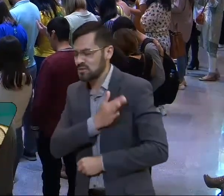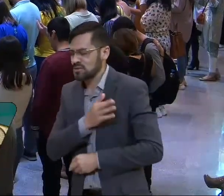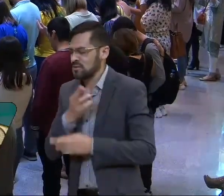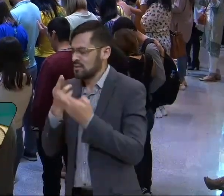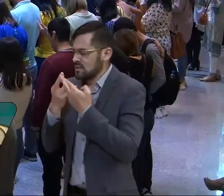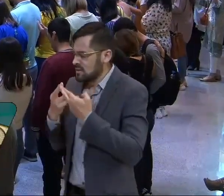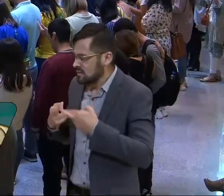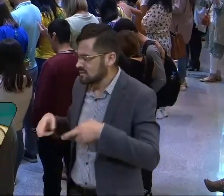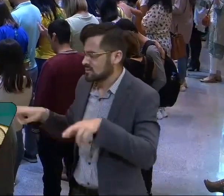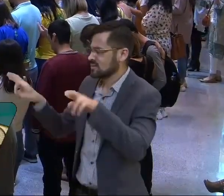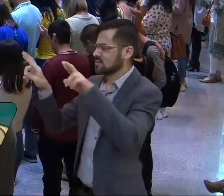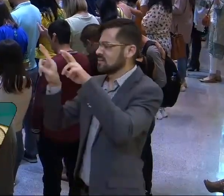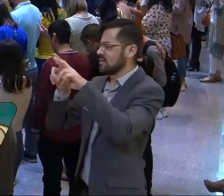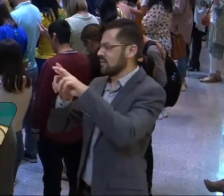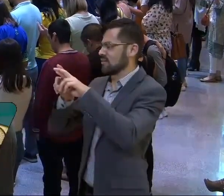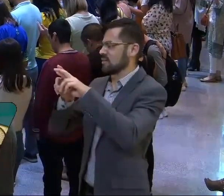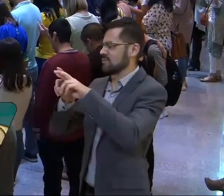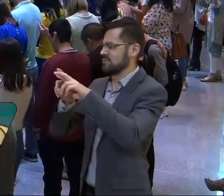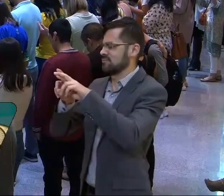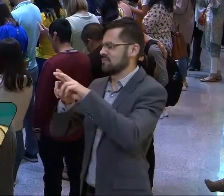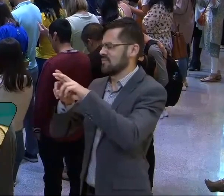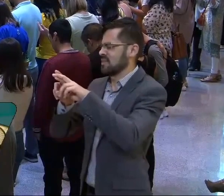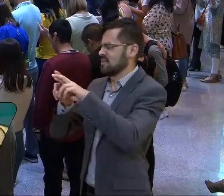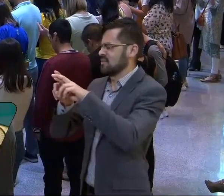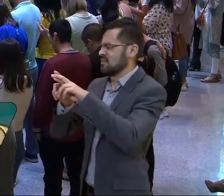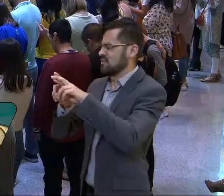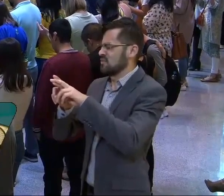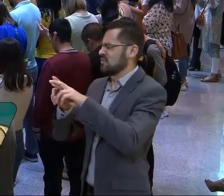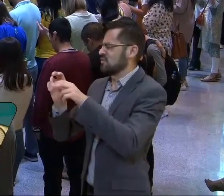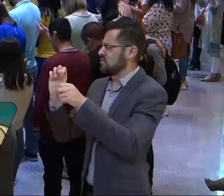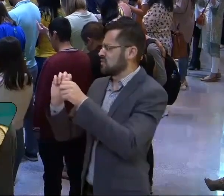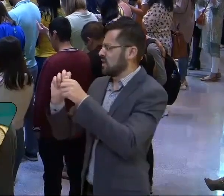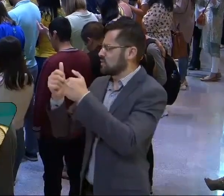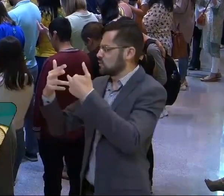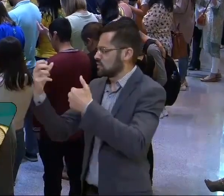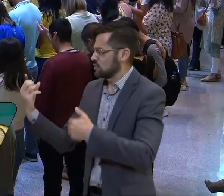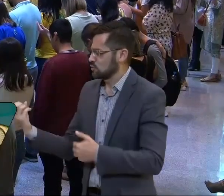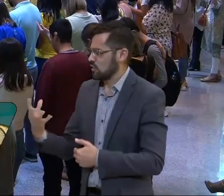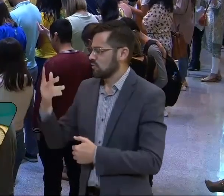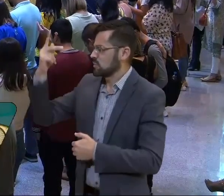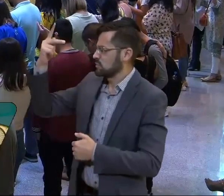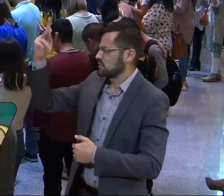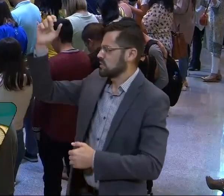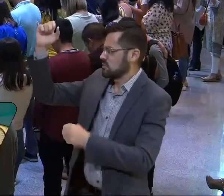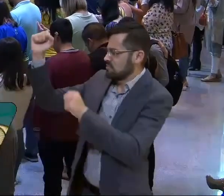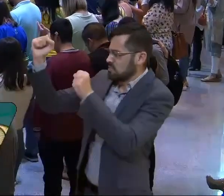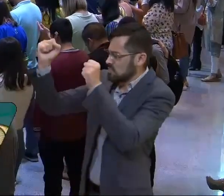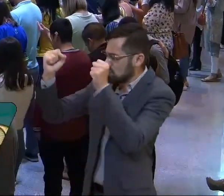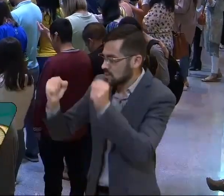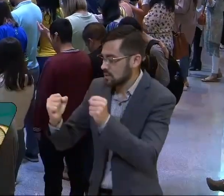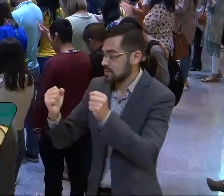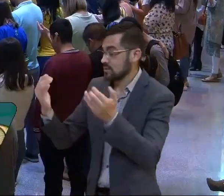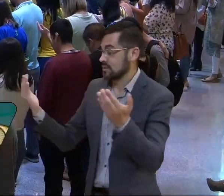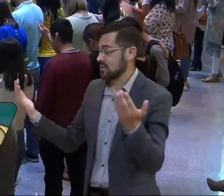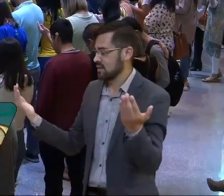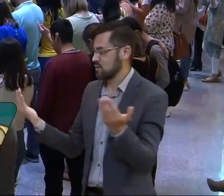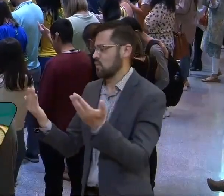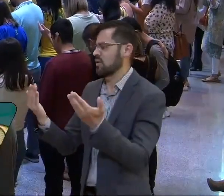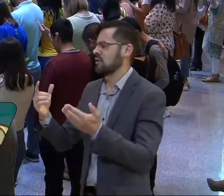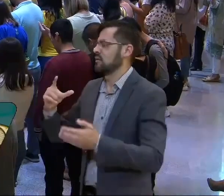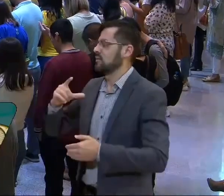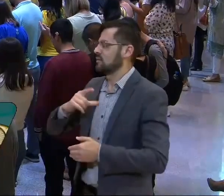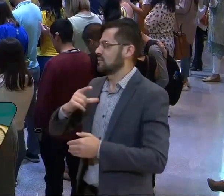Reconstrói o que está quebrado. Faz uma coisa nova pelo teu poder. E que nesta hora haja